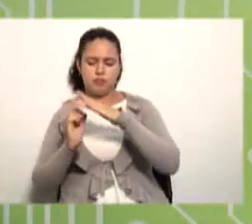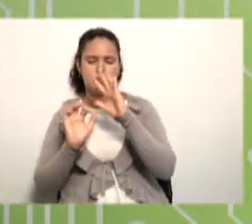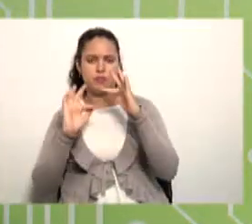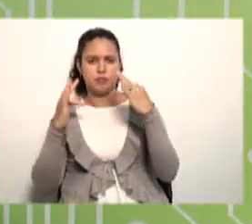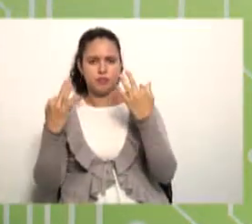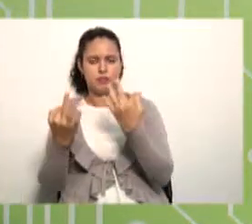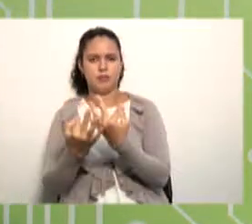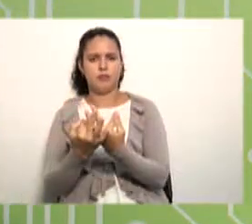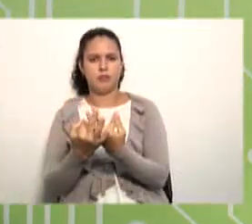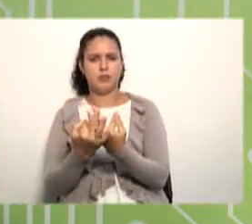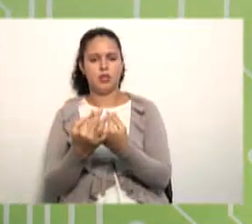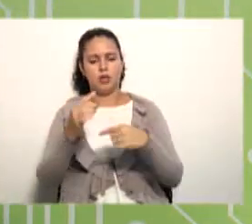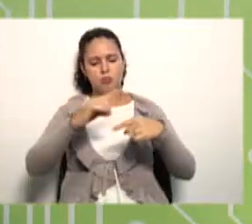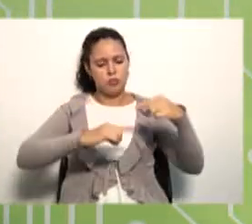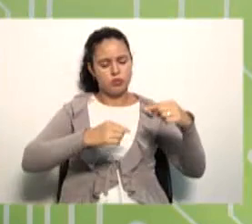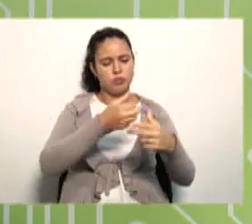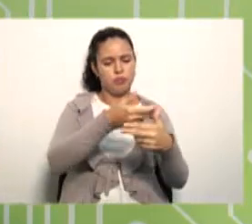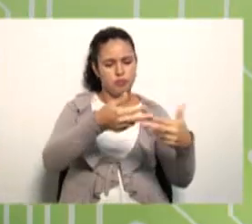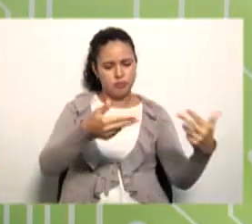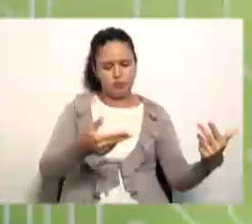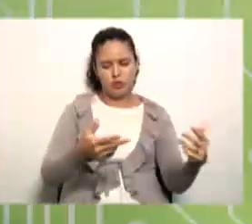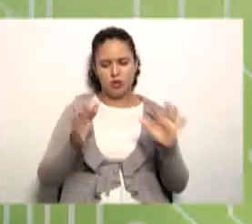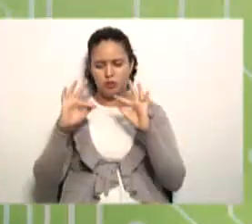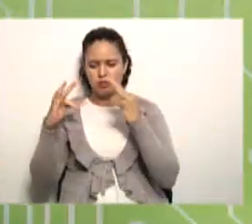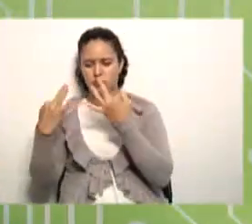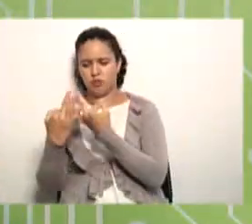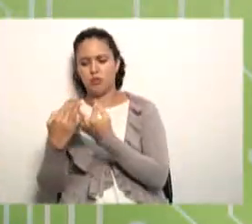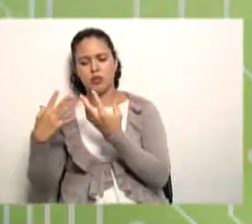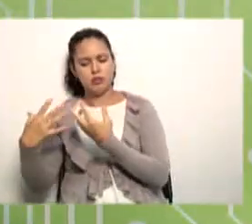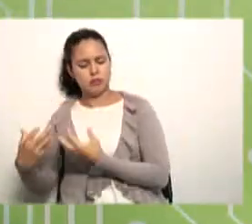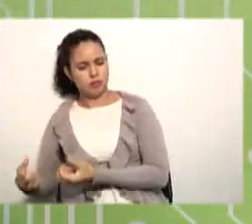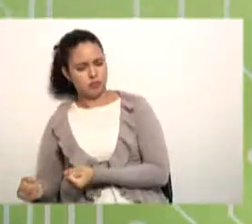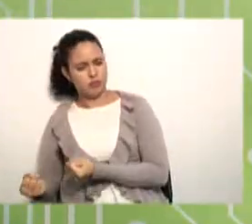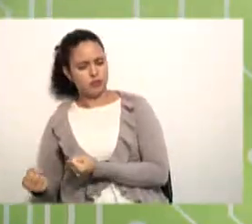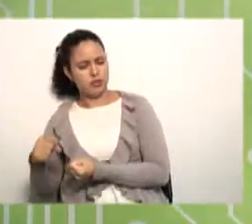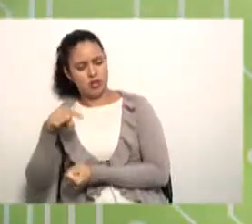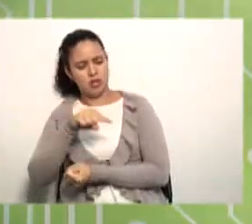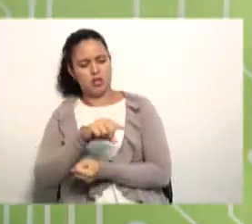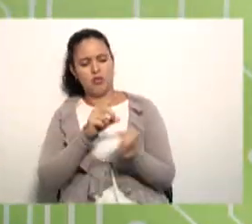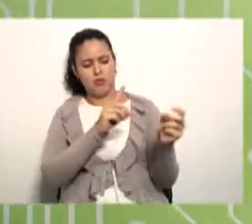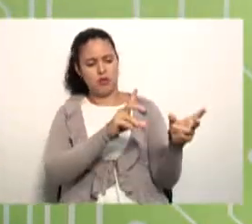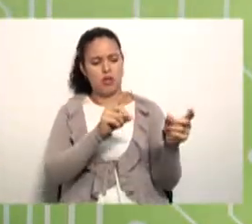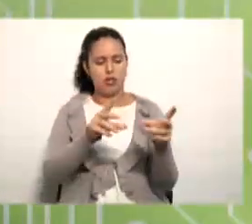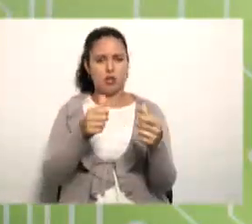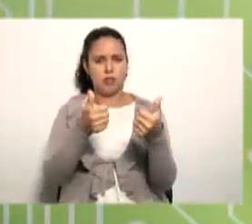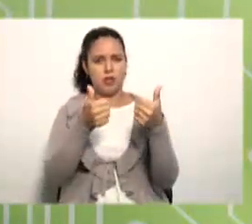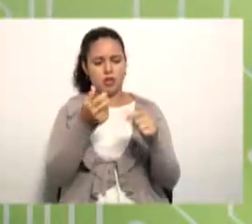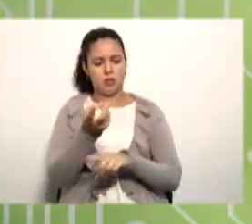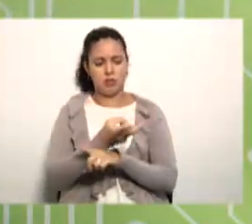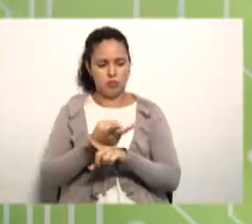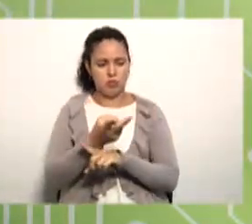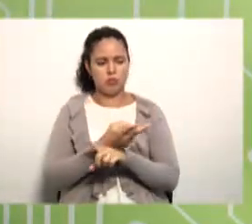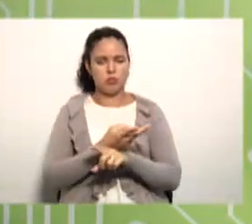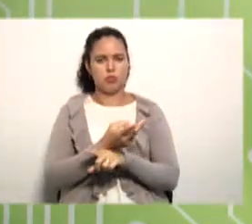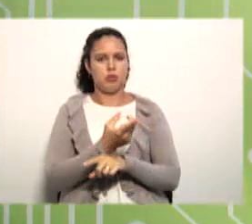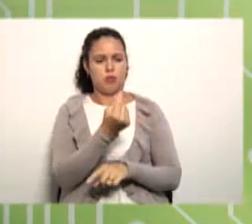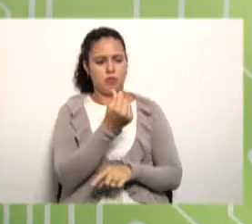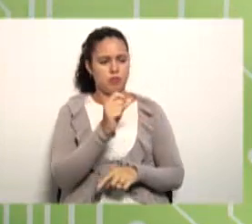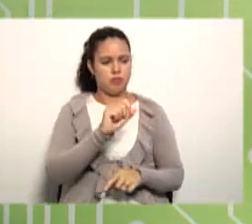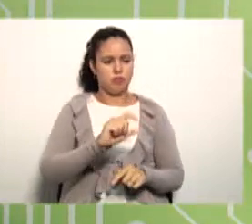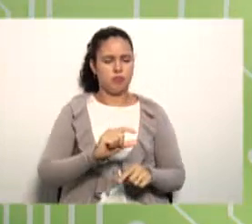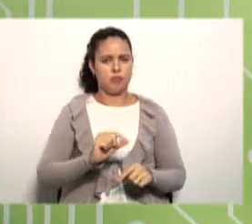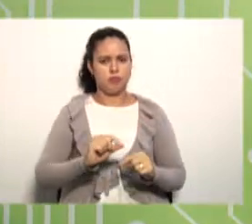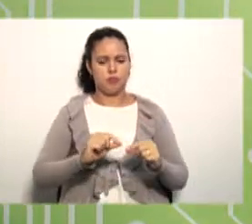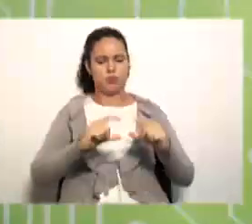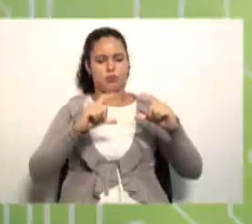aceito pelas famílias, ele fica muito aquecido, seu preço sobe, ele fica muito procurado. A gente tem isso, por exemplo, quando tem